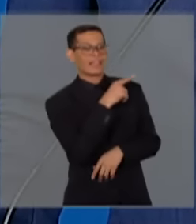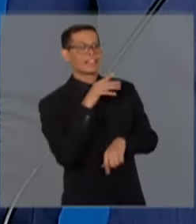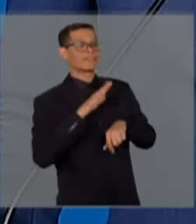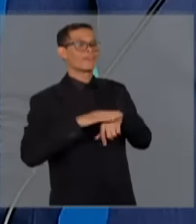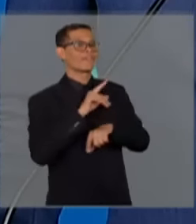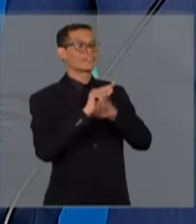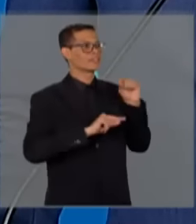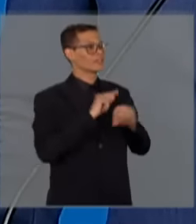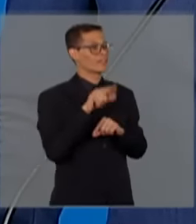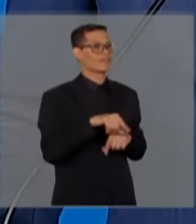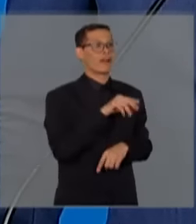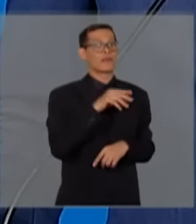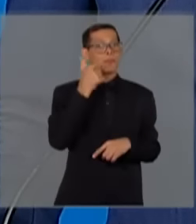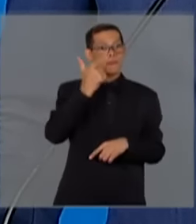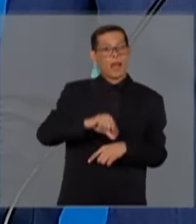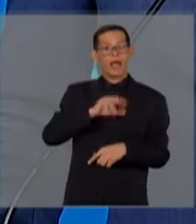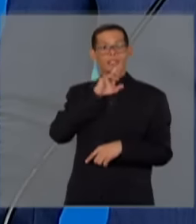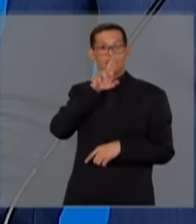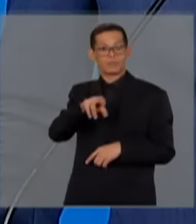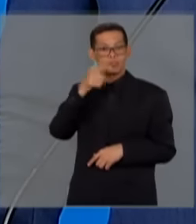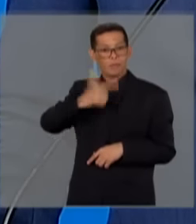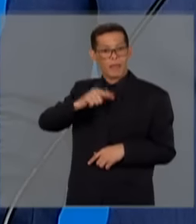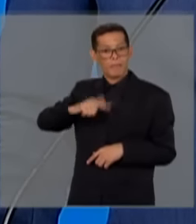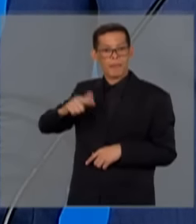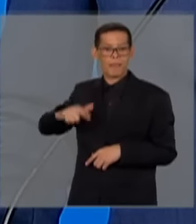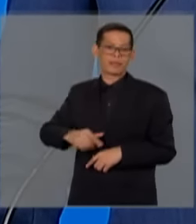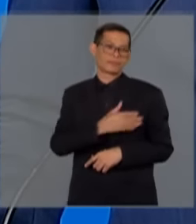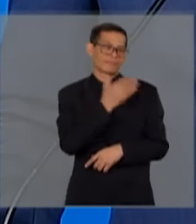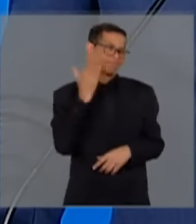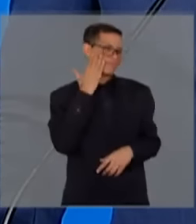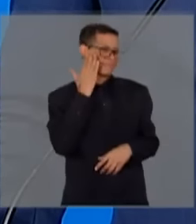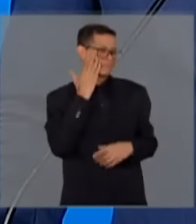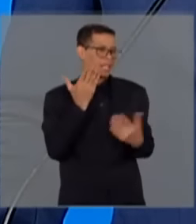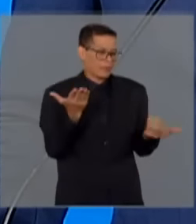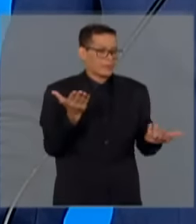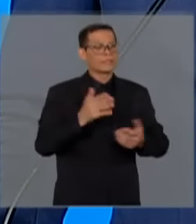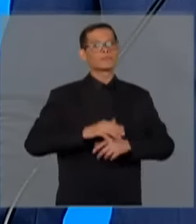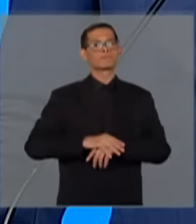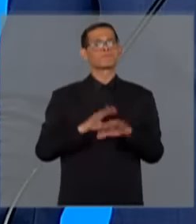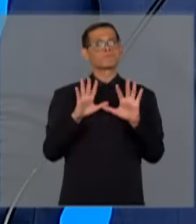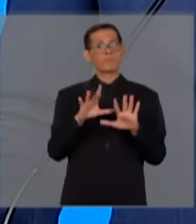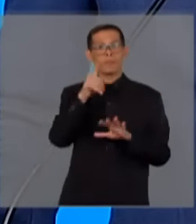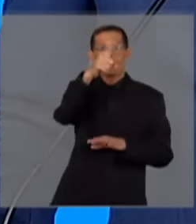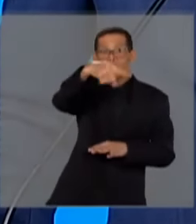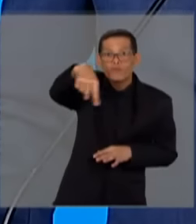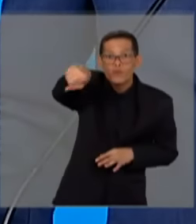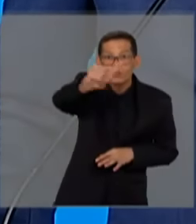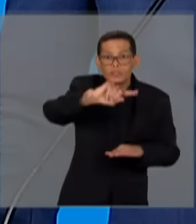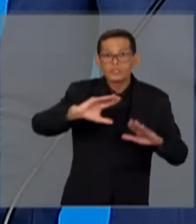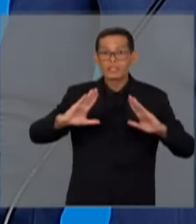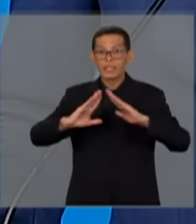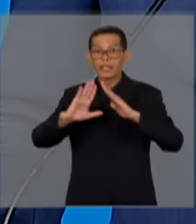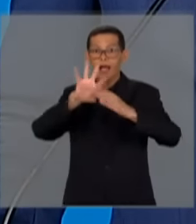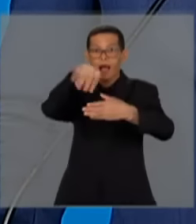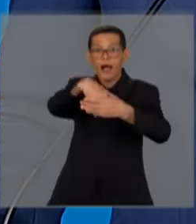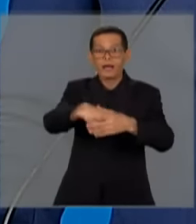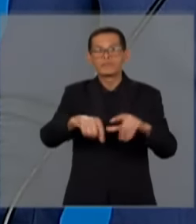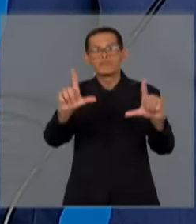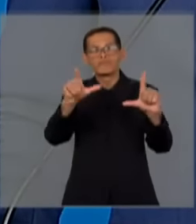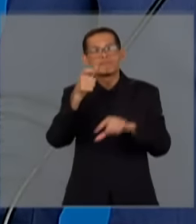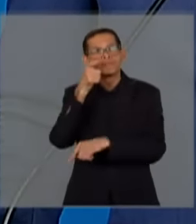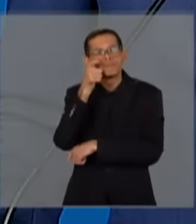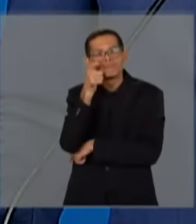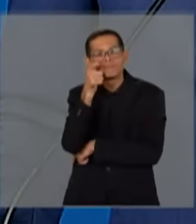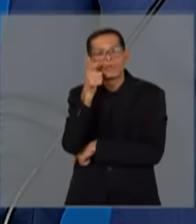ganhar outro direito de resposta vocês já imaginam agora eu quero falar com você que tá em casa gente veja